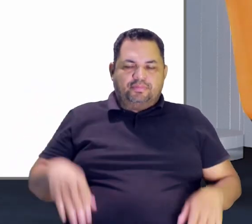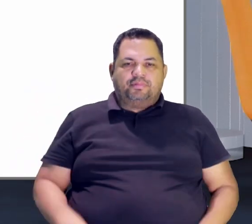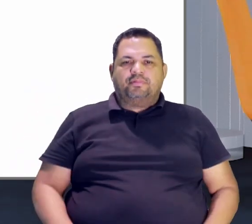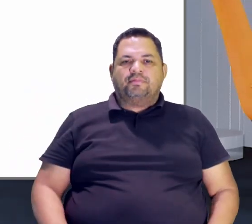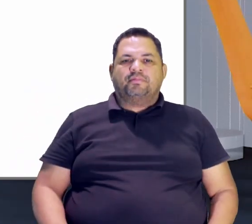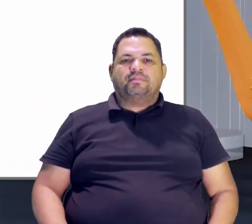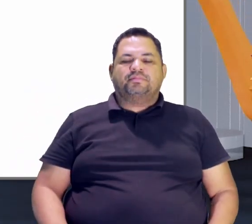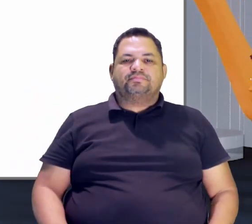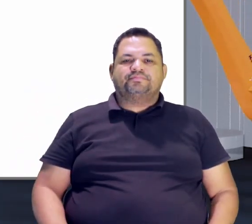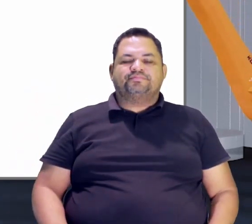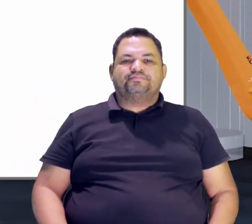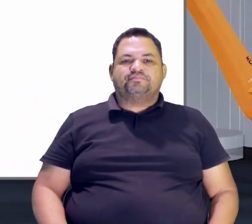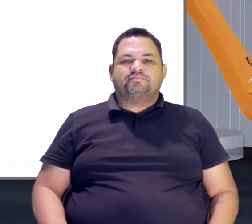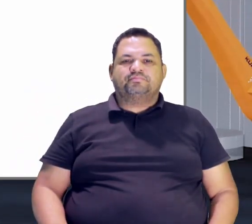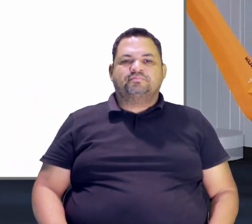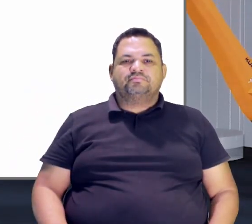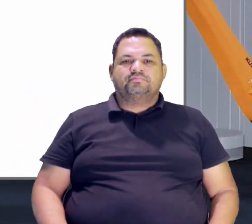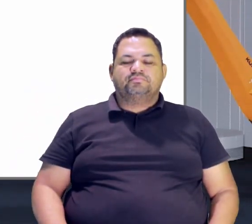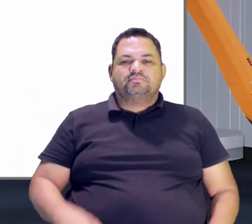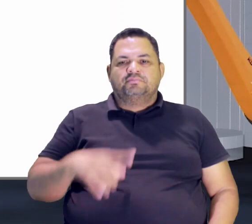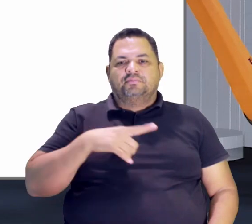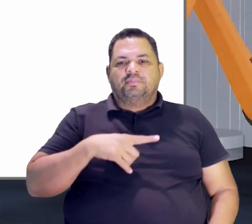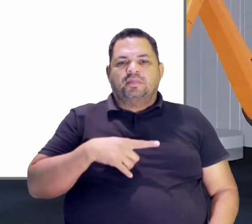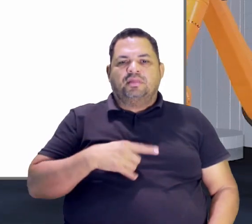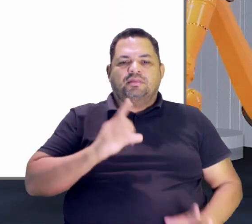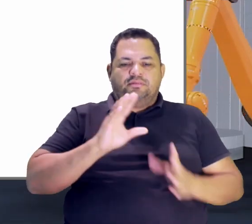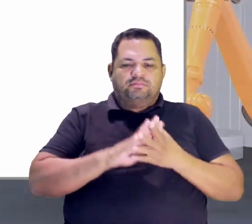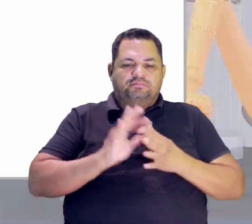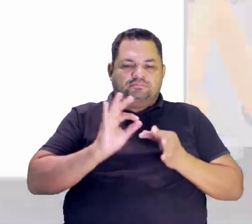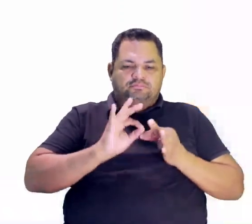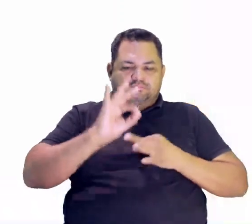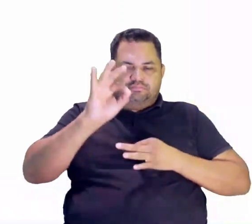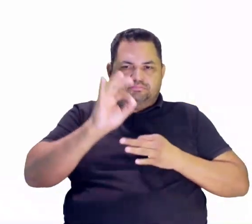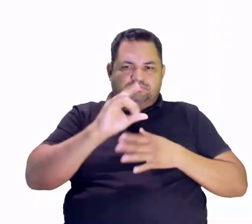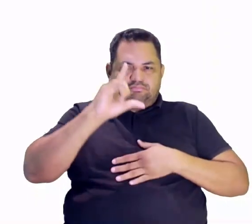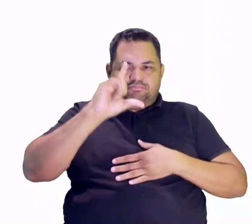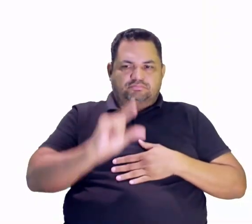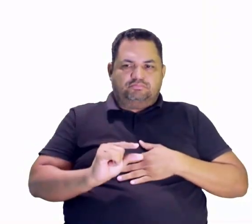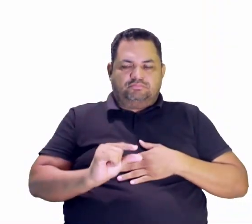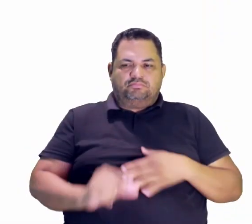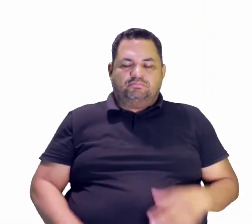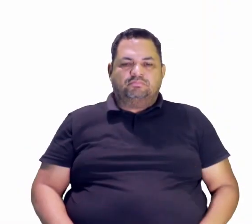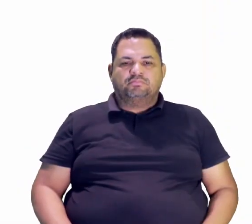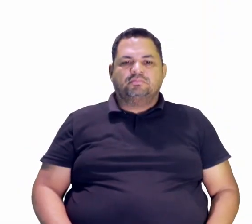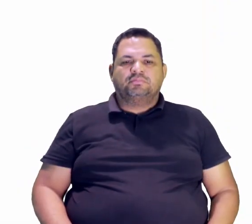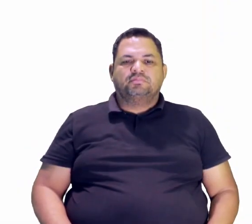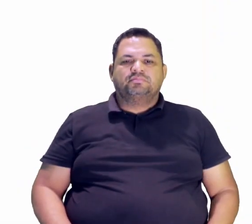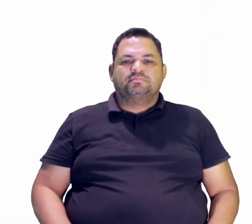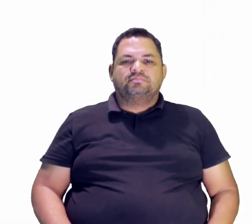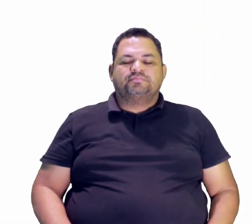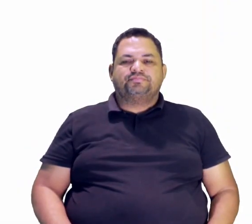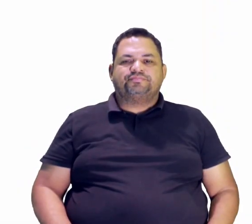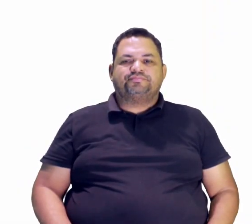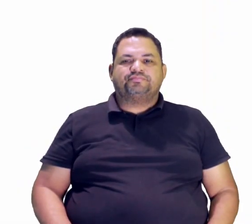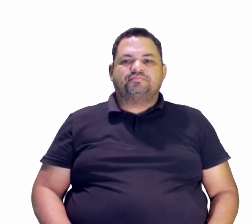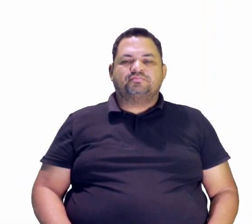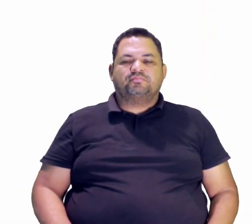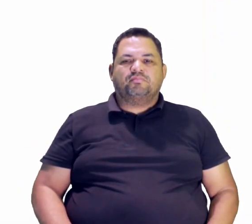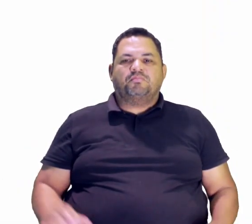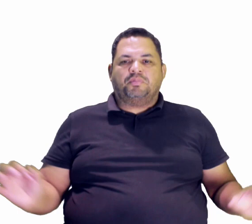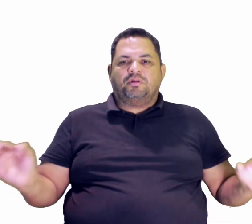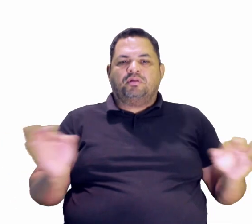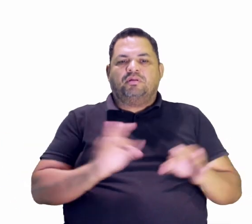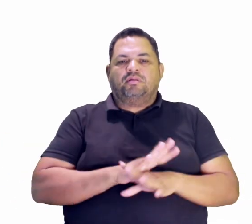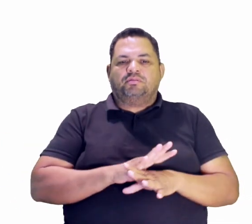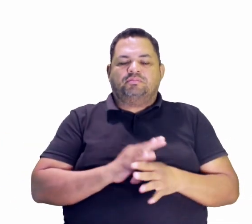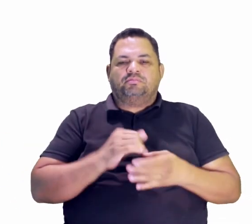certo? Aí ele vai ter a menor distância. Vamos lá, então? Ok? Olha bem, pronto. Então, o